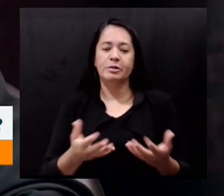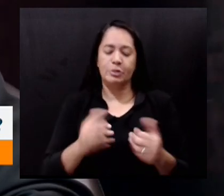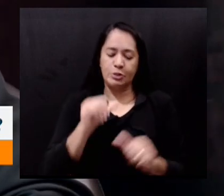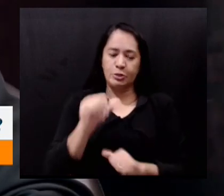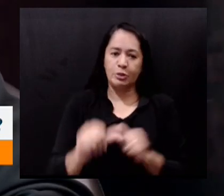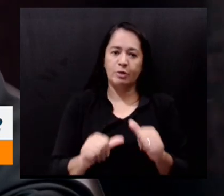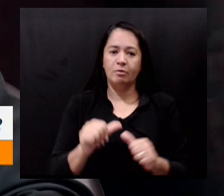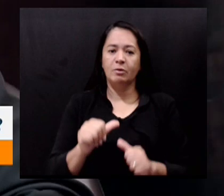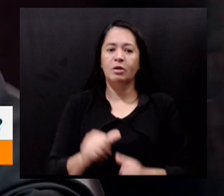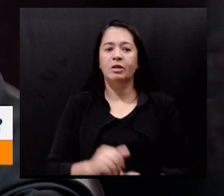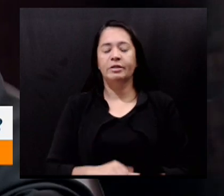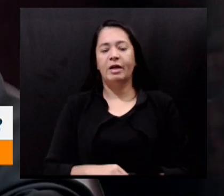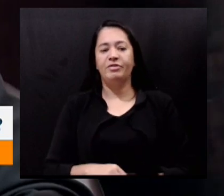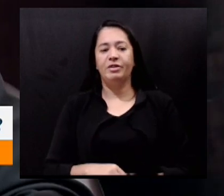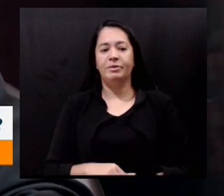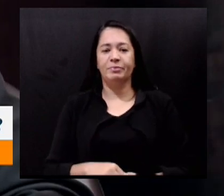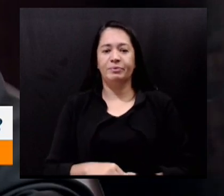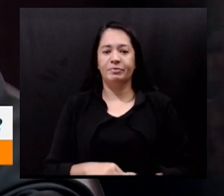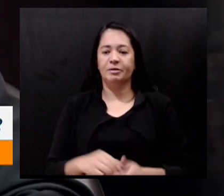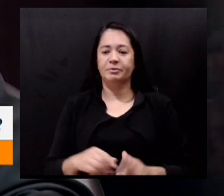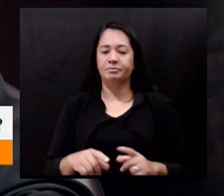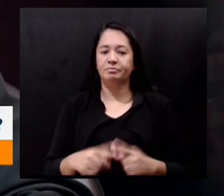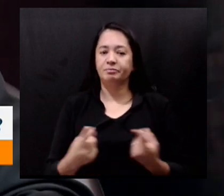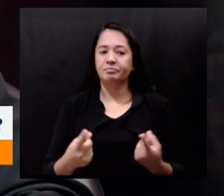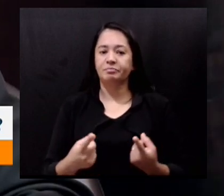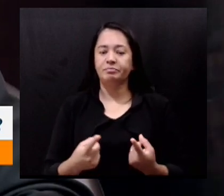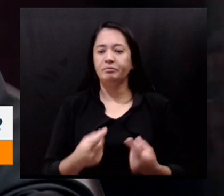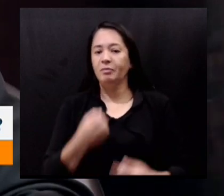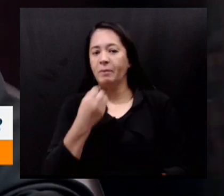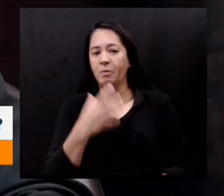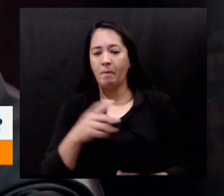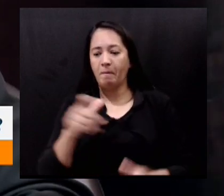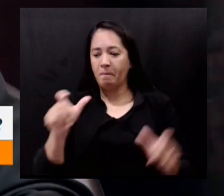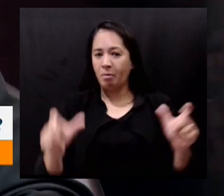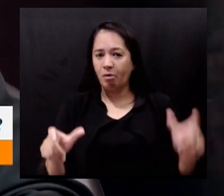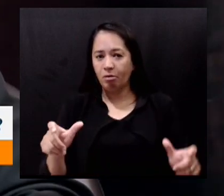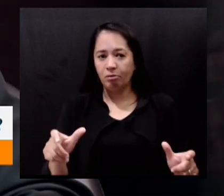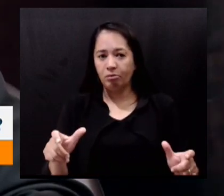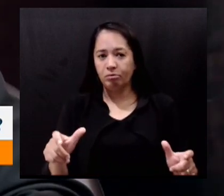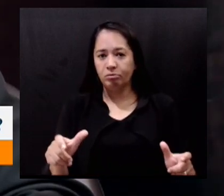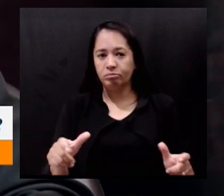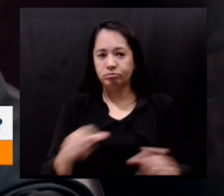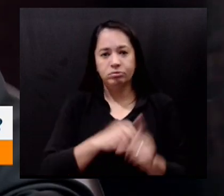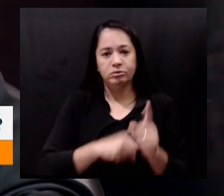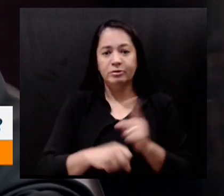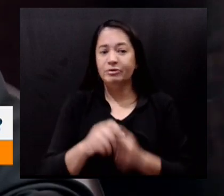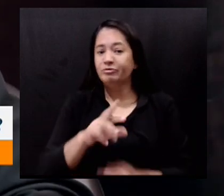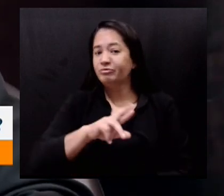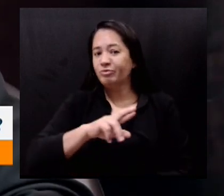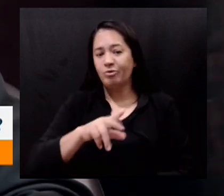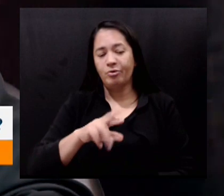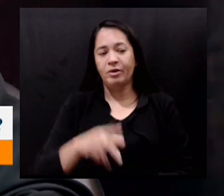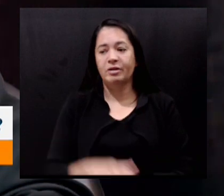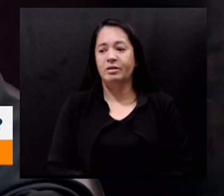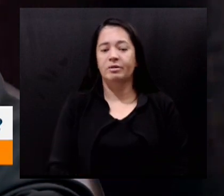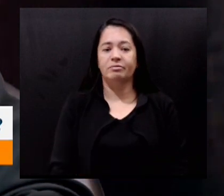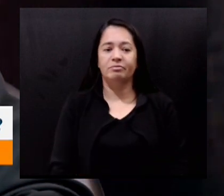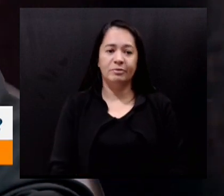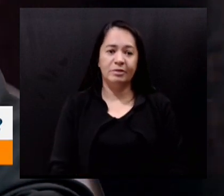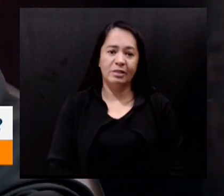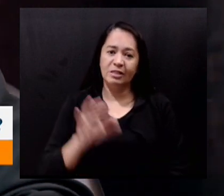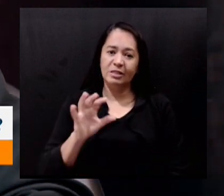forma, trazendo benefício tanto para a pessoa quanto para o social. E é uma percepção